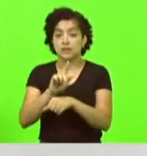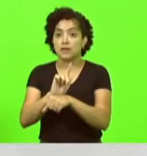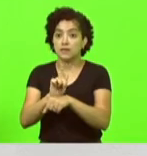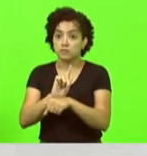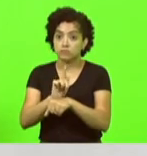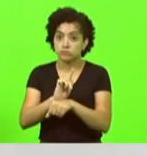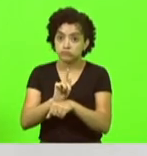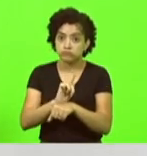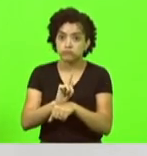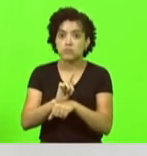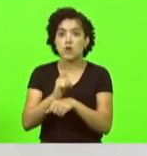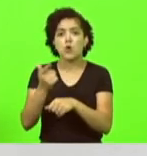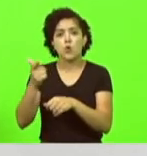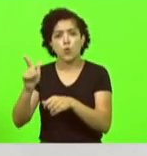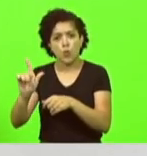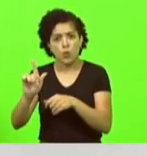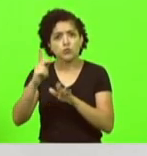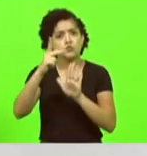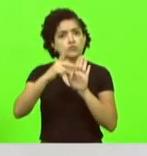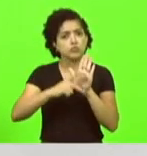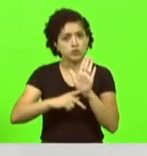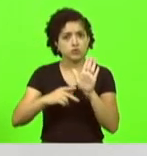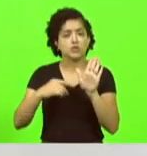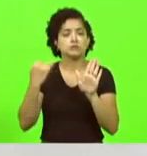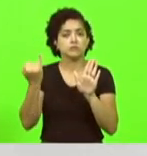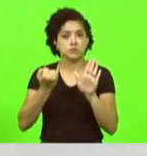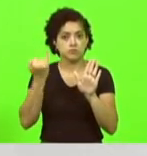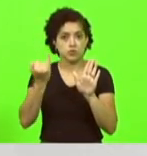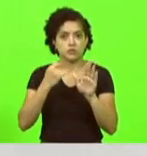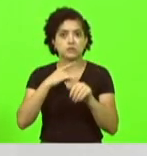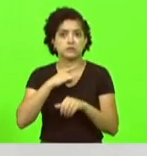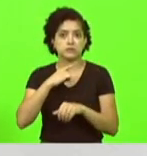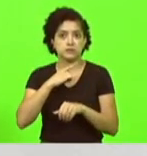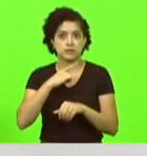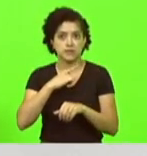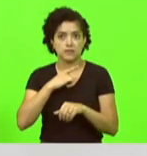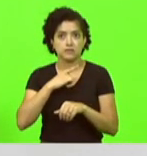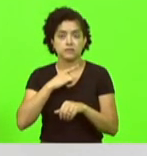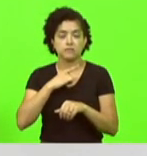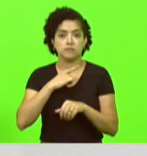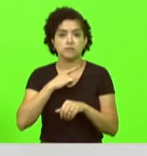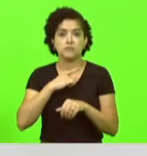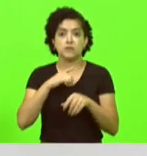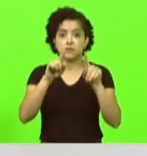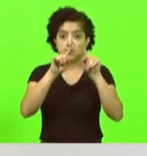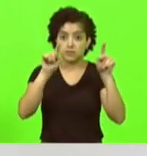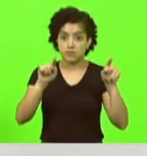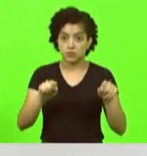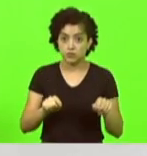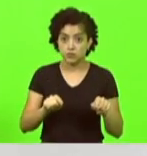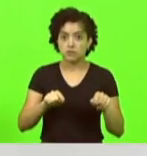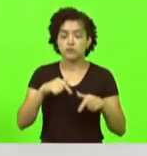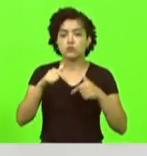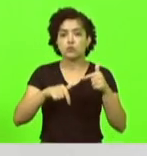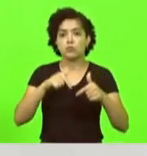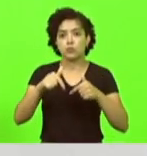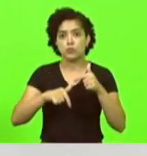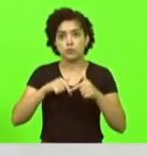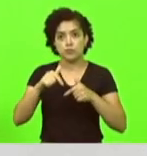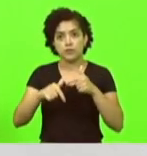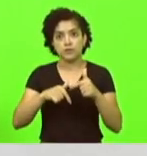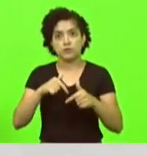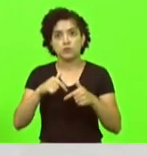além de muitos outros projetos importantes também conseguimos estender o nosso servidor público do Parlamento Catarinense